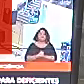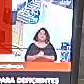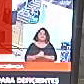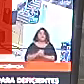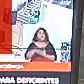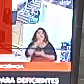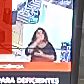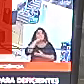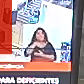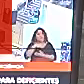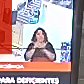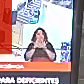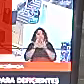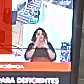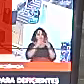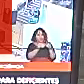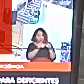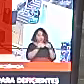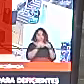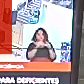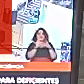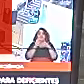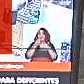tarde a todos que compõem a mesa.